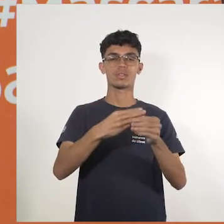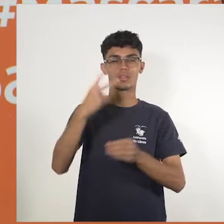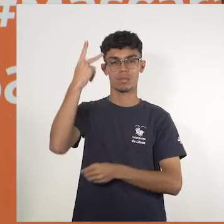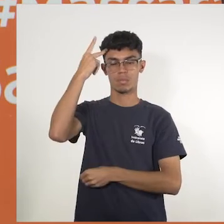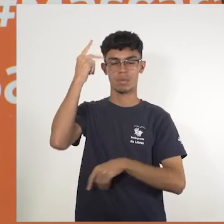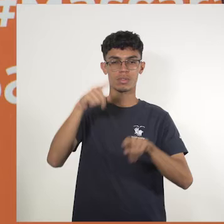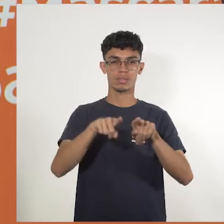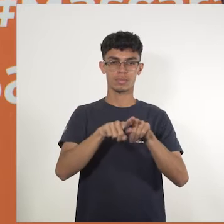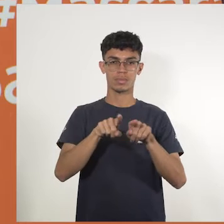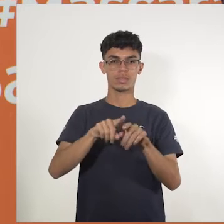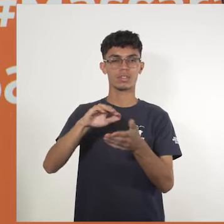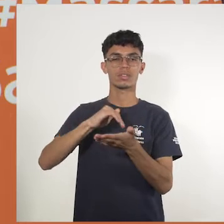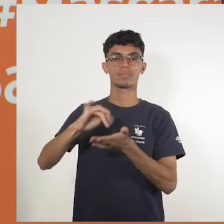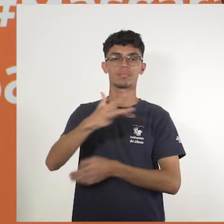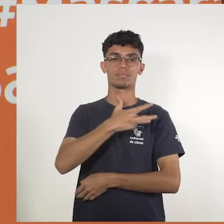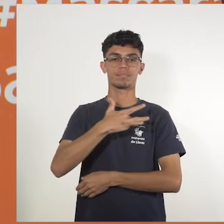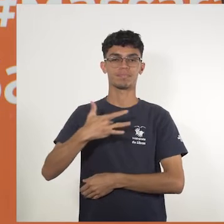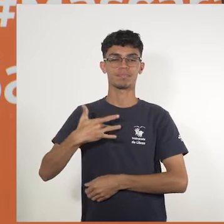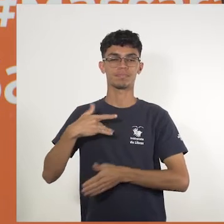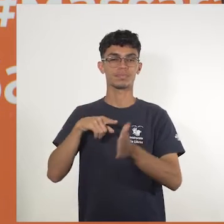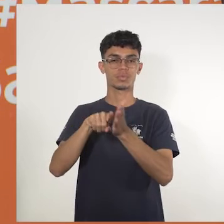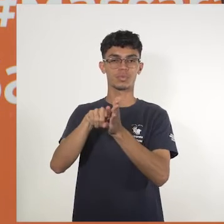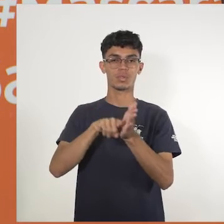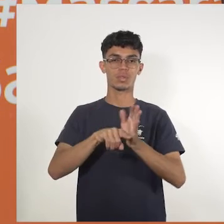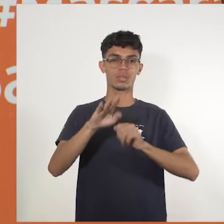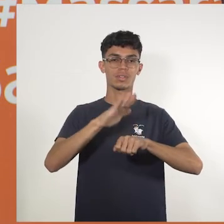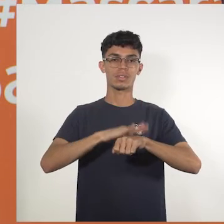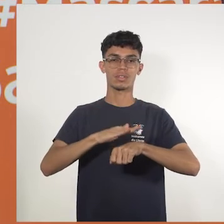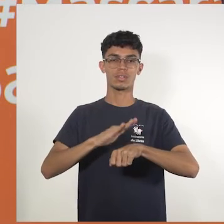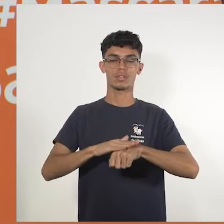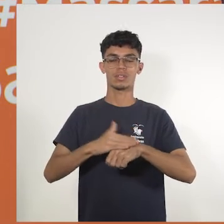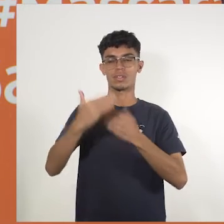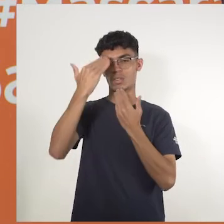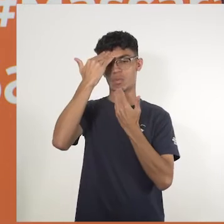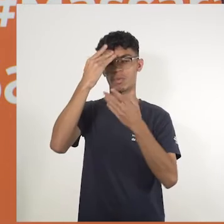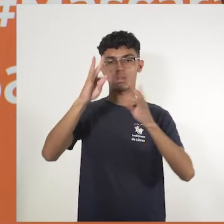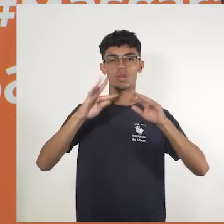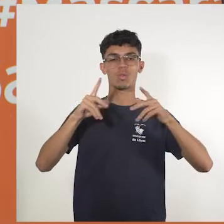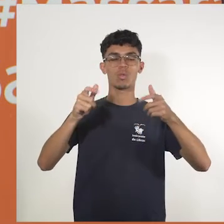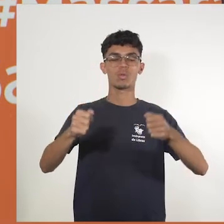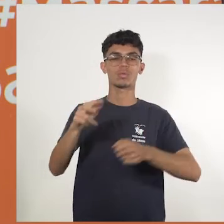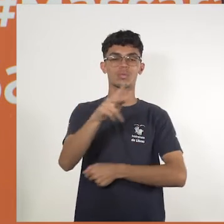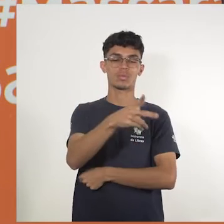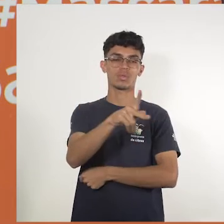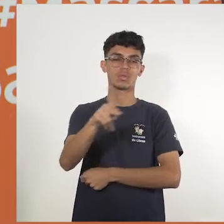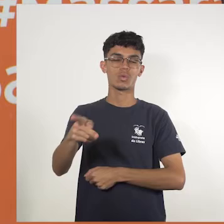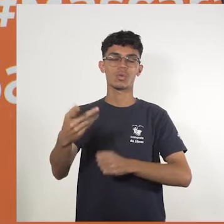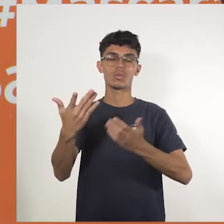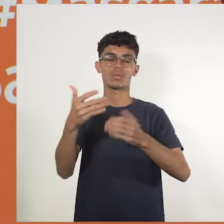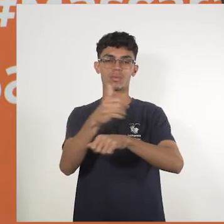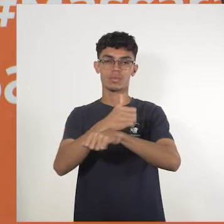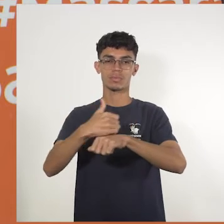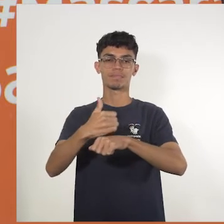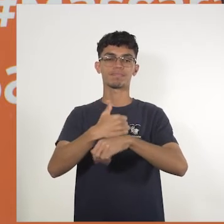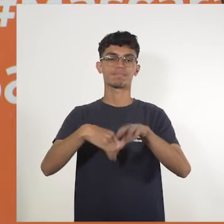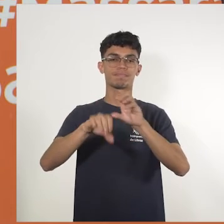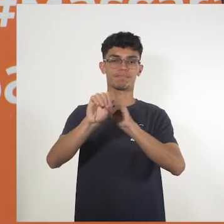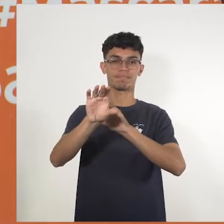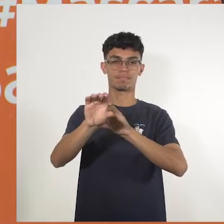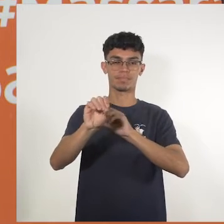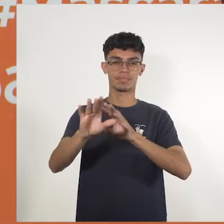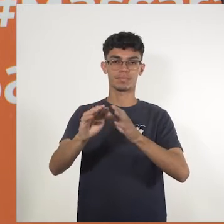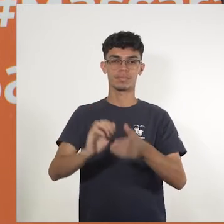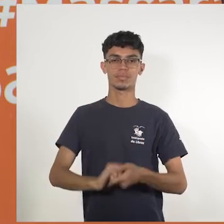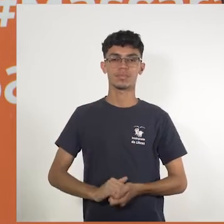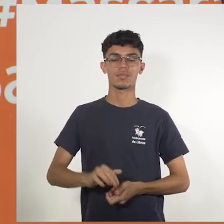poder fazer o inquérito sorológico. Então, agradecimento aí a todos os profissionais da área da educação, mais de 70% dos profissionais